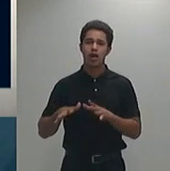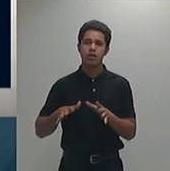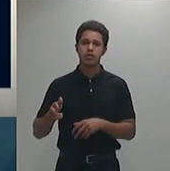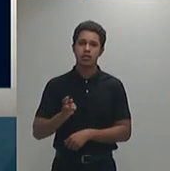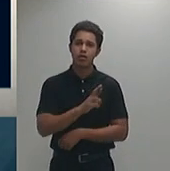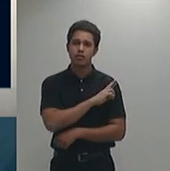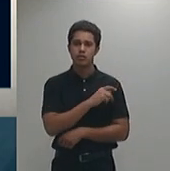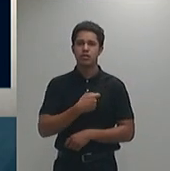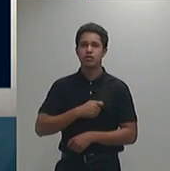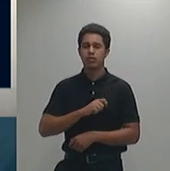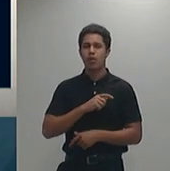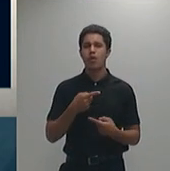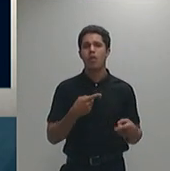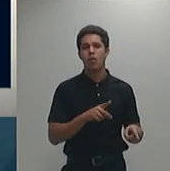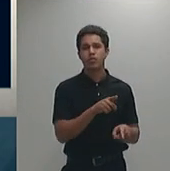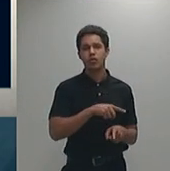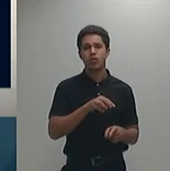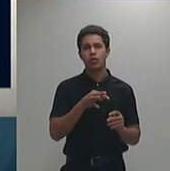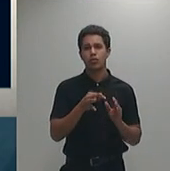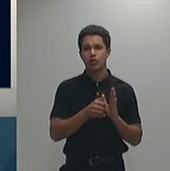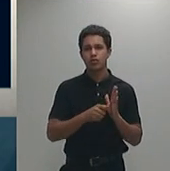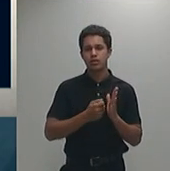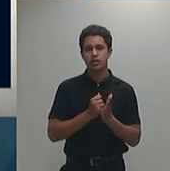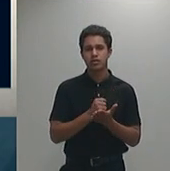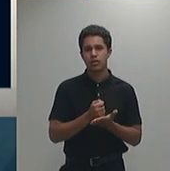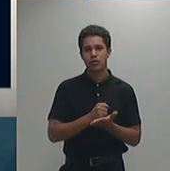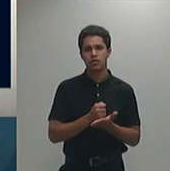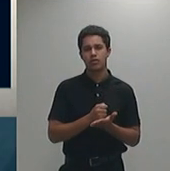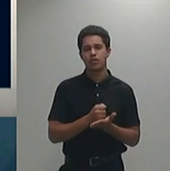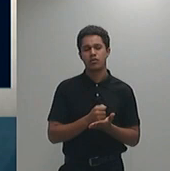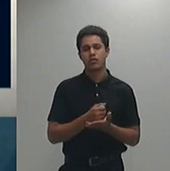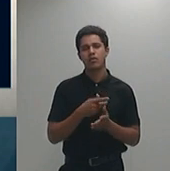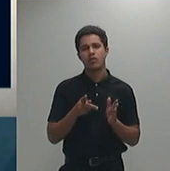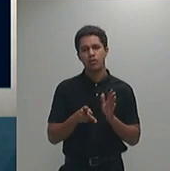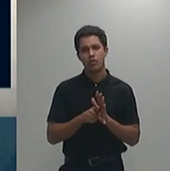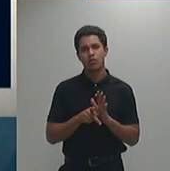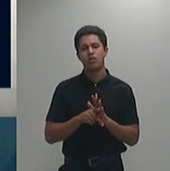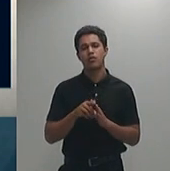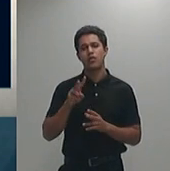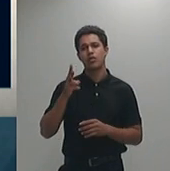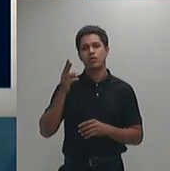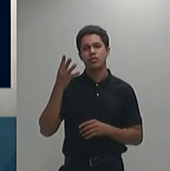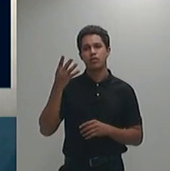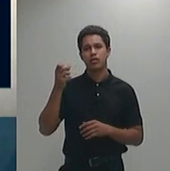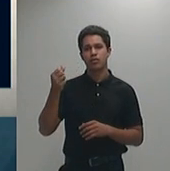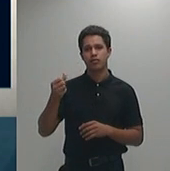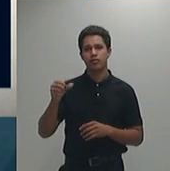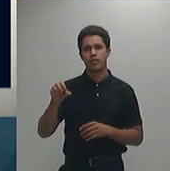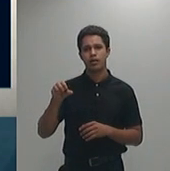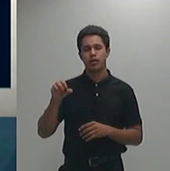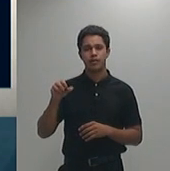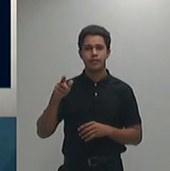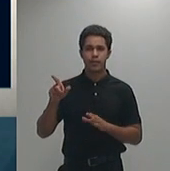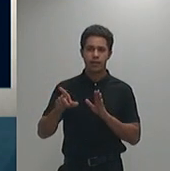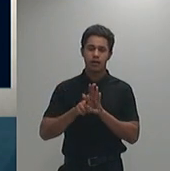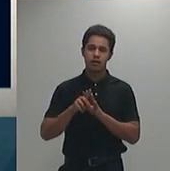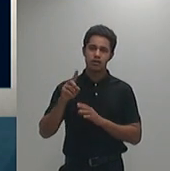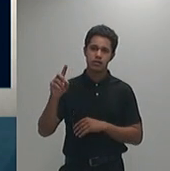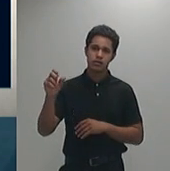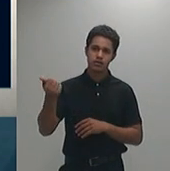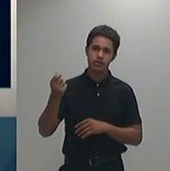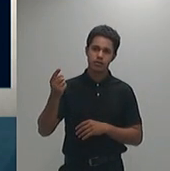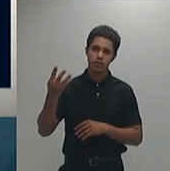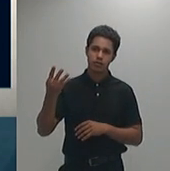contra os seus acionistas controladores nos termos do artigo 246 da Lei 6404 pelos